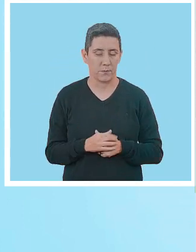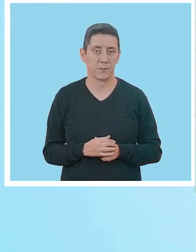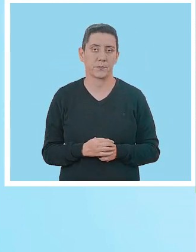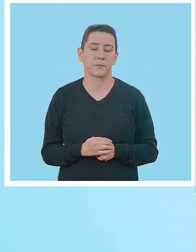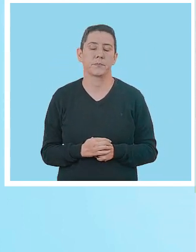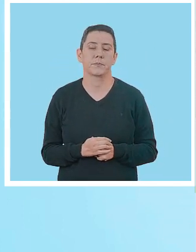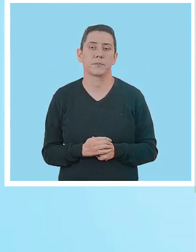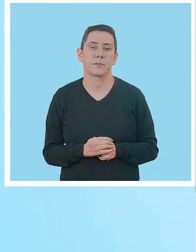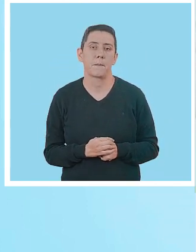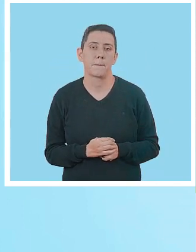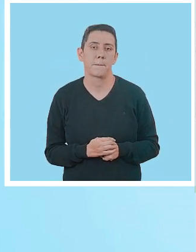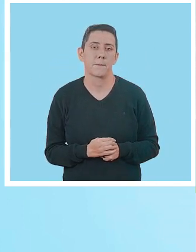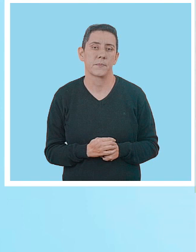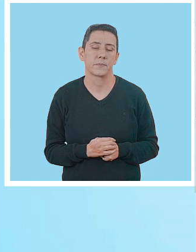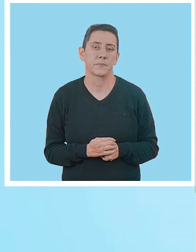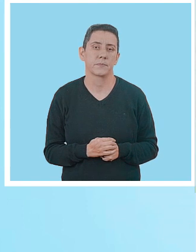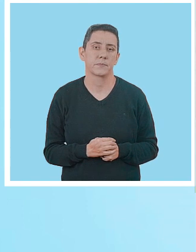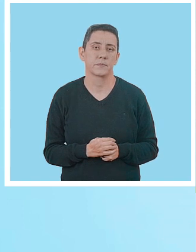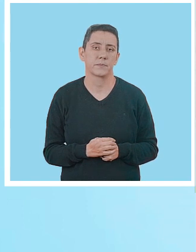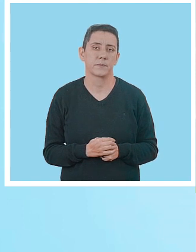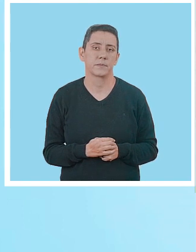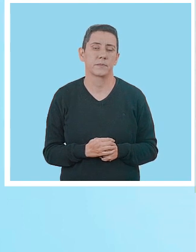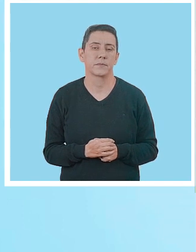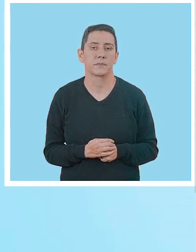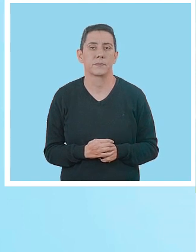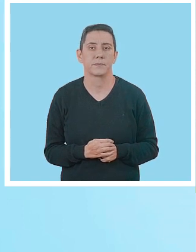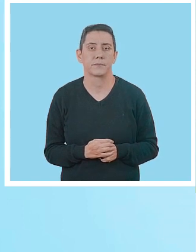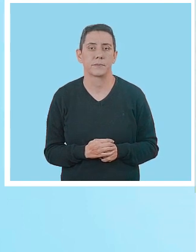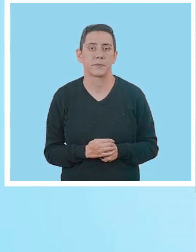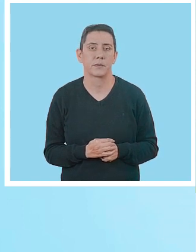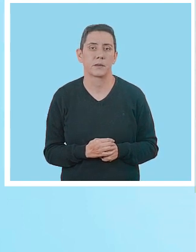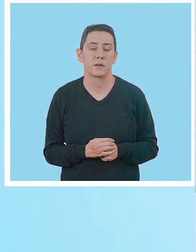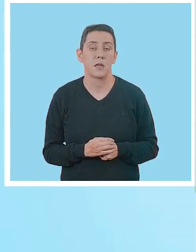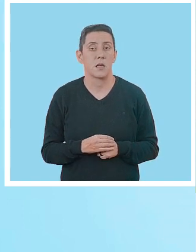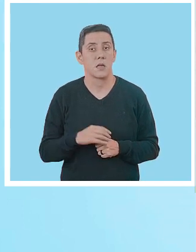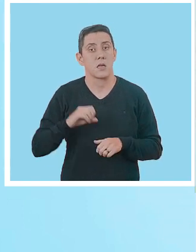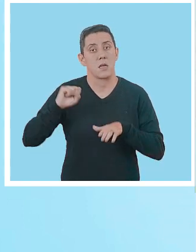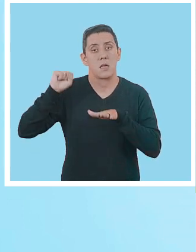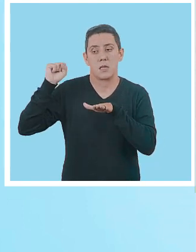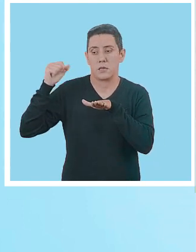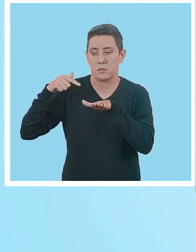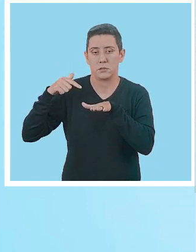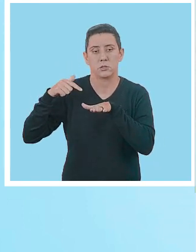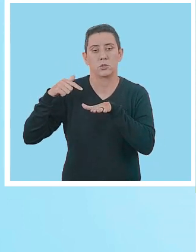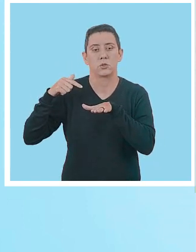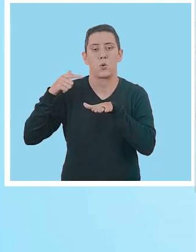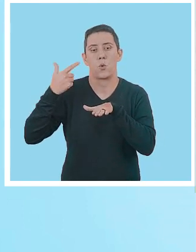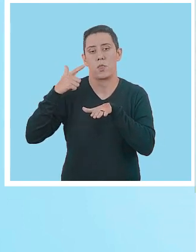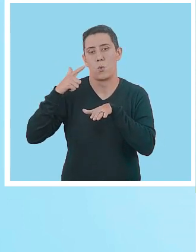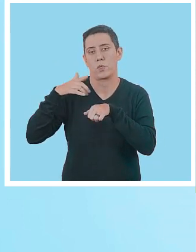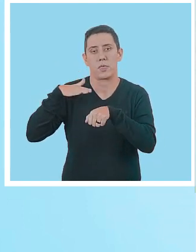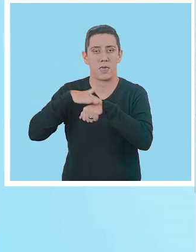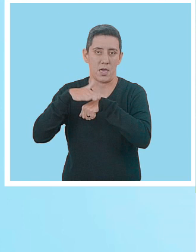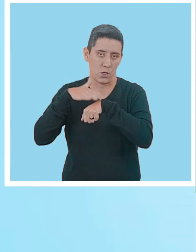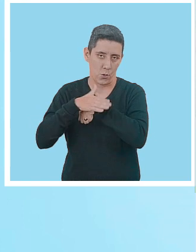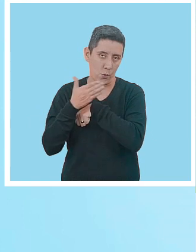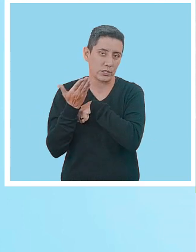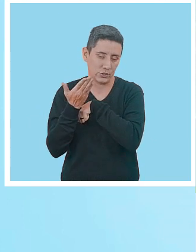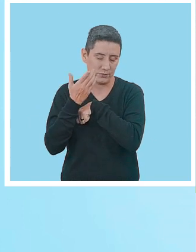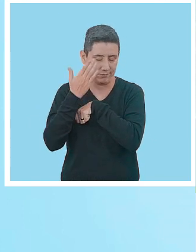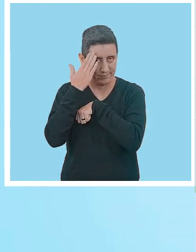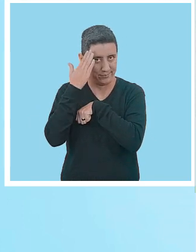quando o recurso tiver disponível a solar não gerar energia a noite né Isso é óbvio